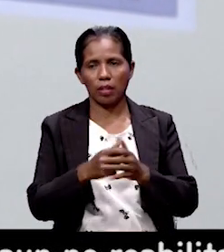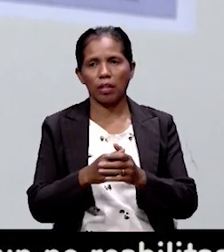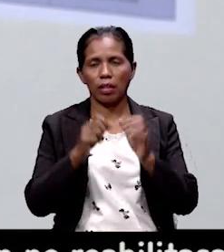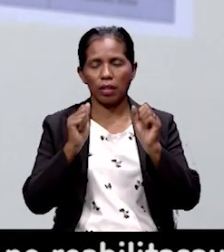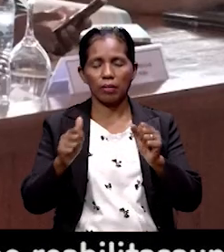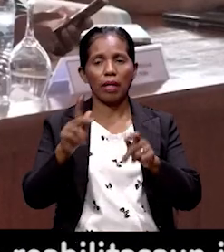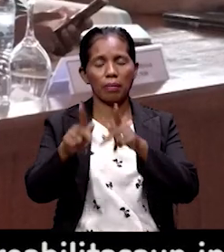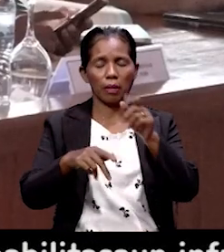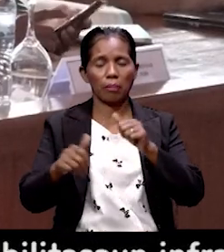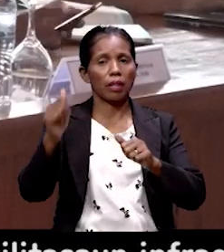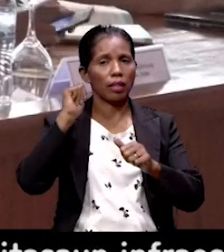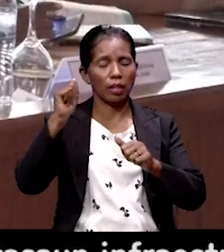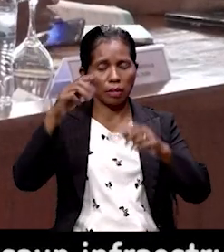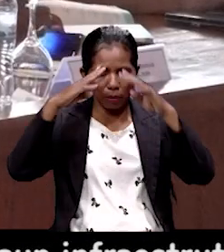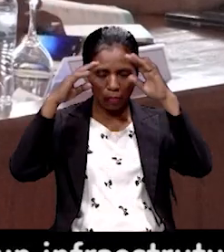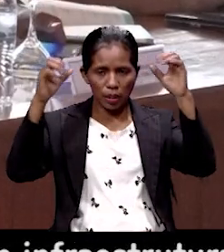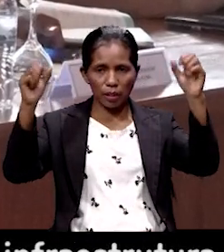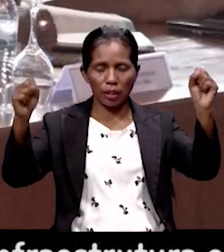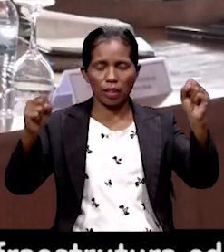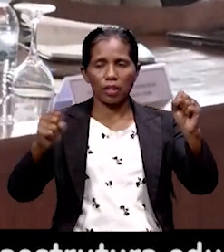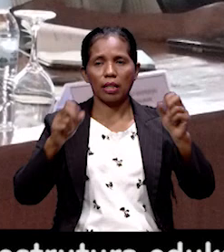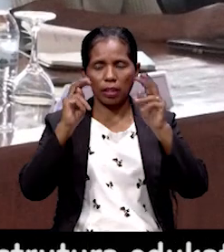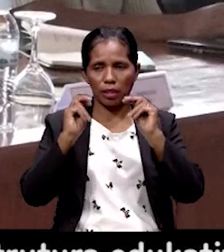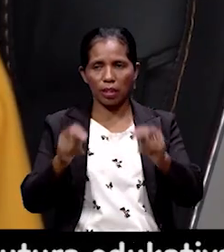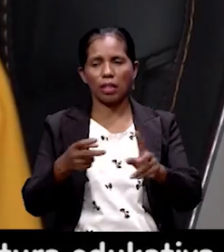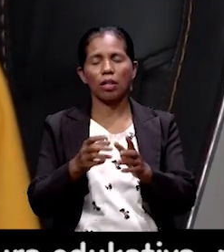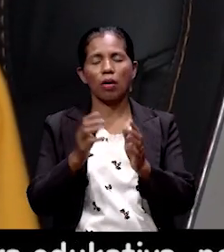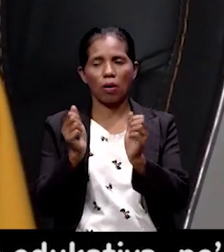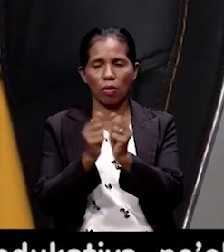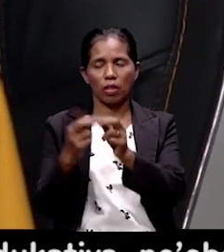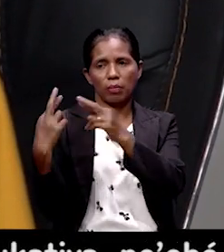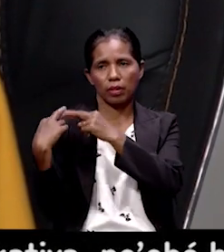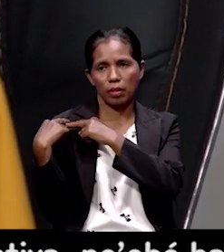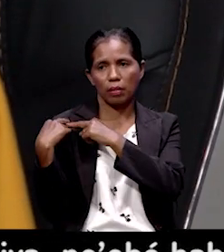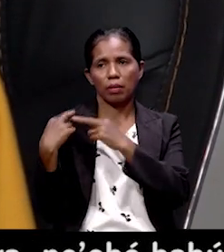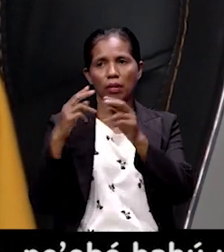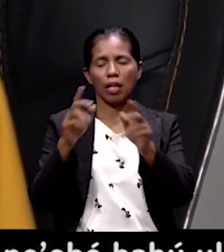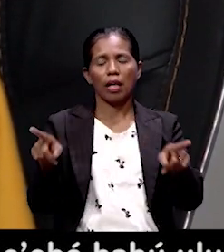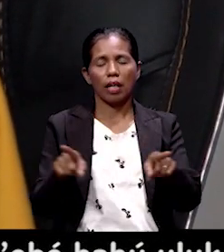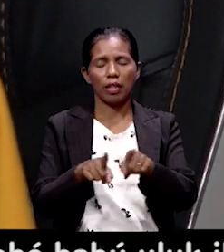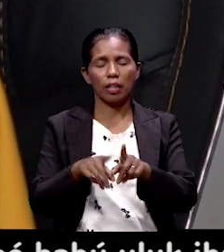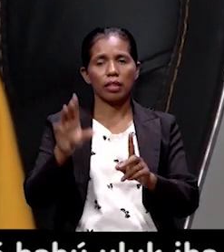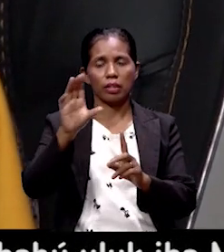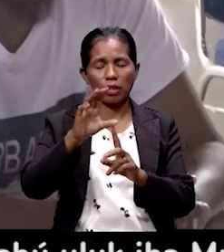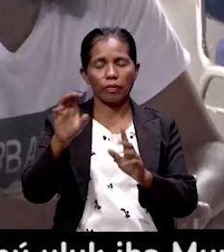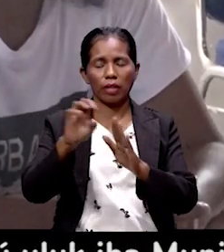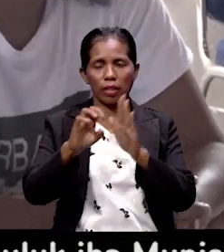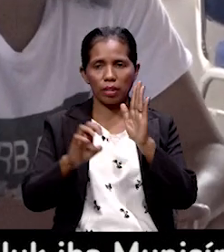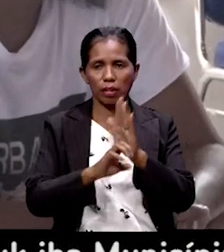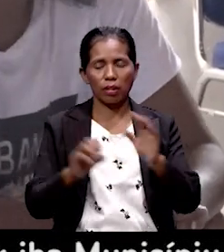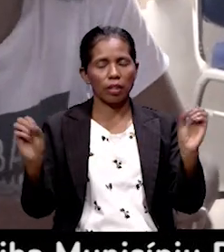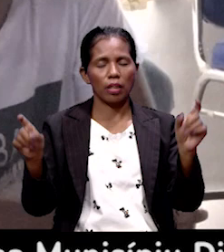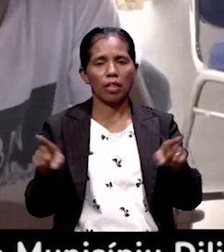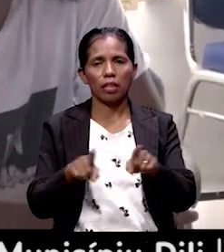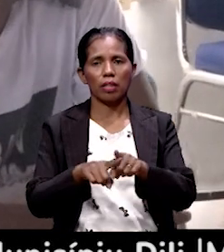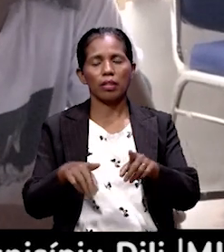atu kandidata an ba Presidente Republika, ten ki mai ho responsabilidade ba posisaun nudar sefe estado, la oso posisaun